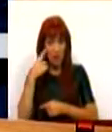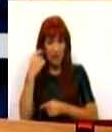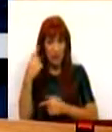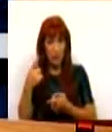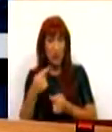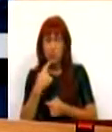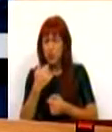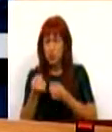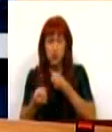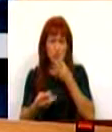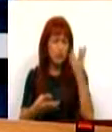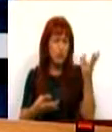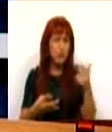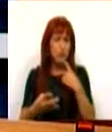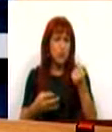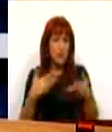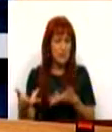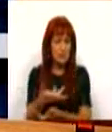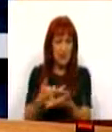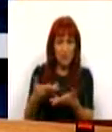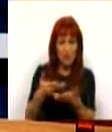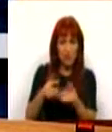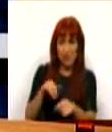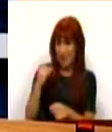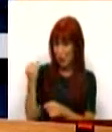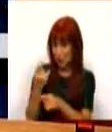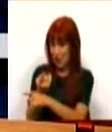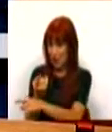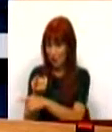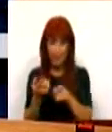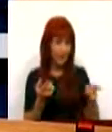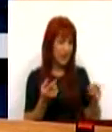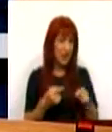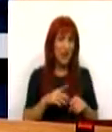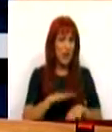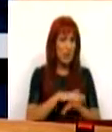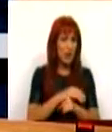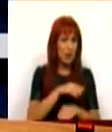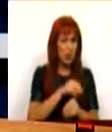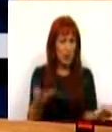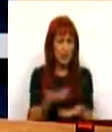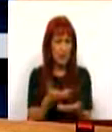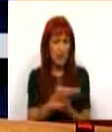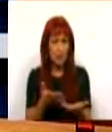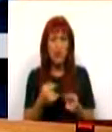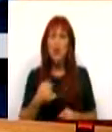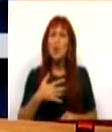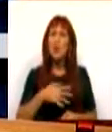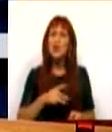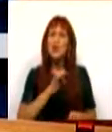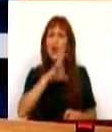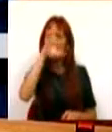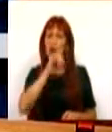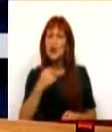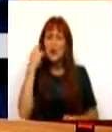verificamos imensas interações entre estas instituições e a administração local. Eu gostaria que o Sr.